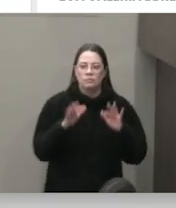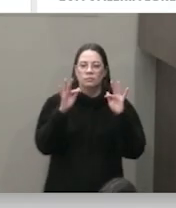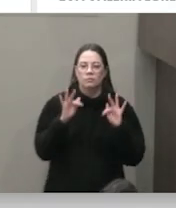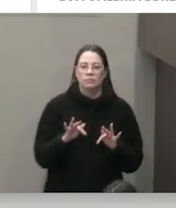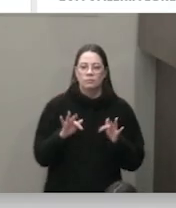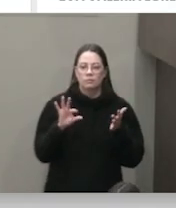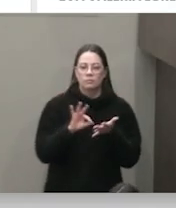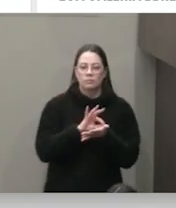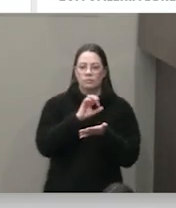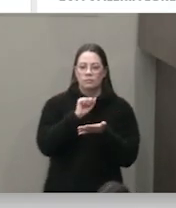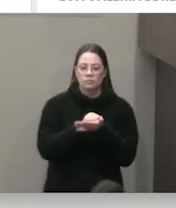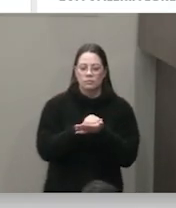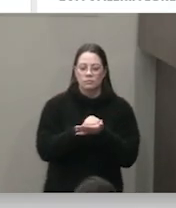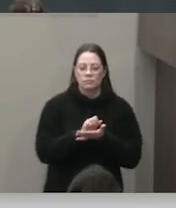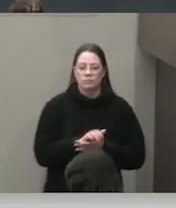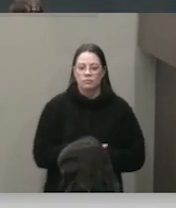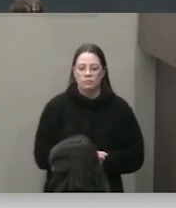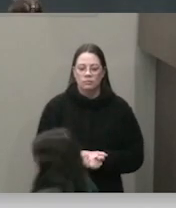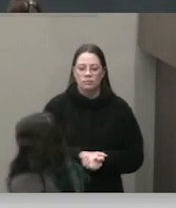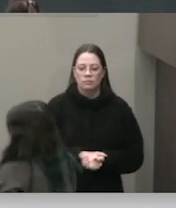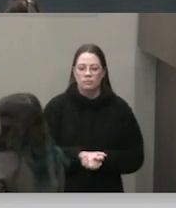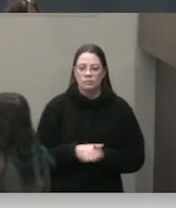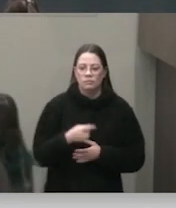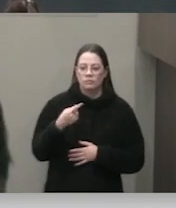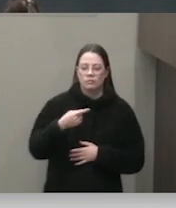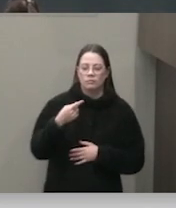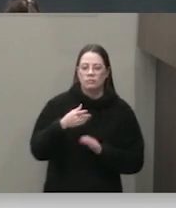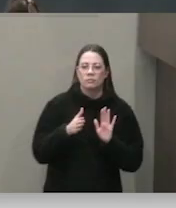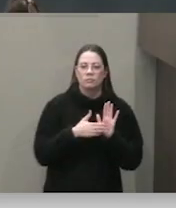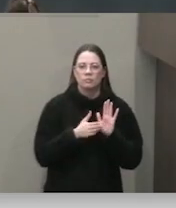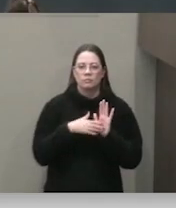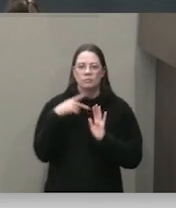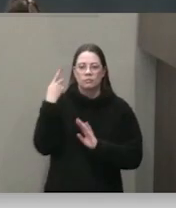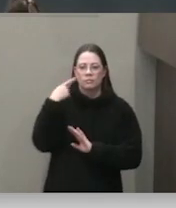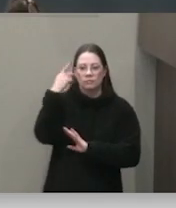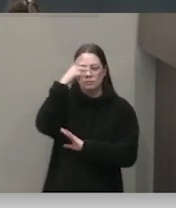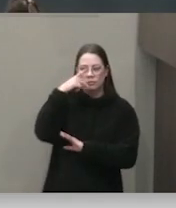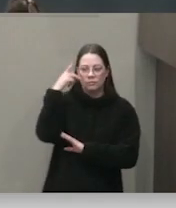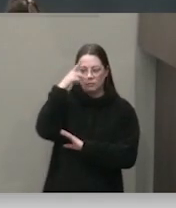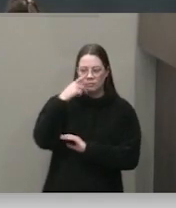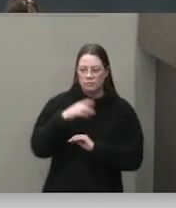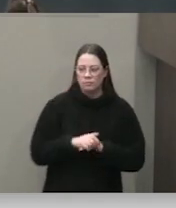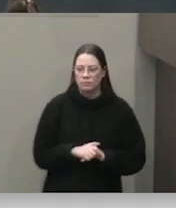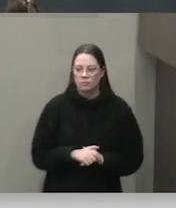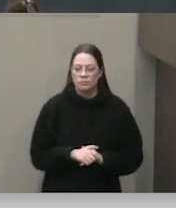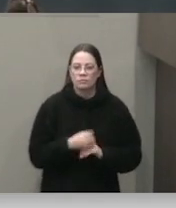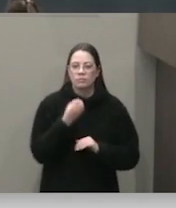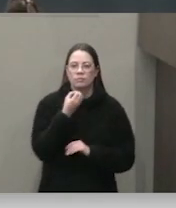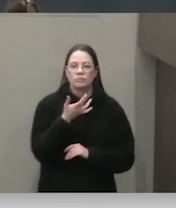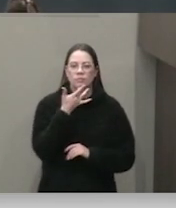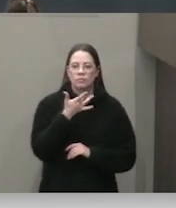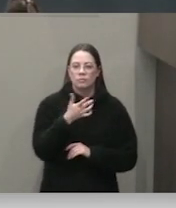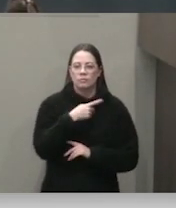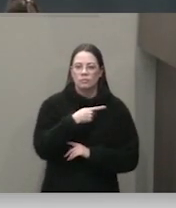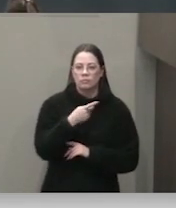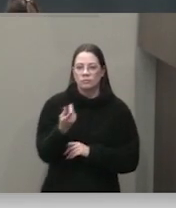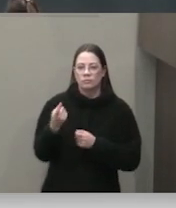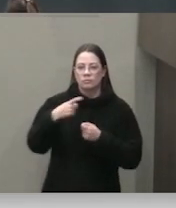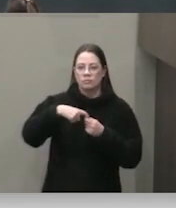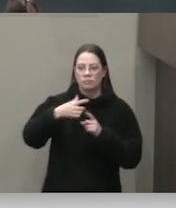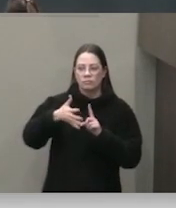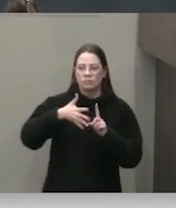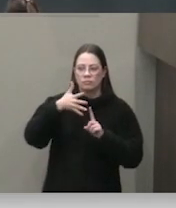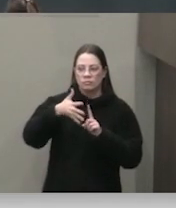Encerradas as inscrições. Primeira vereadora proponente, Marina Bernardes. Gentileza. Boa tarde, presidente. Retorno a